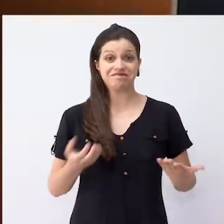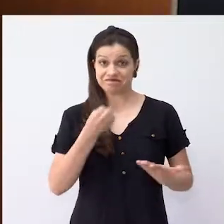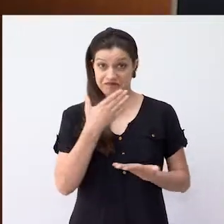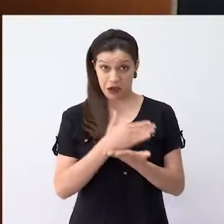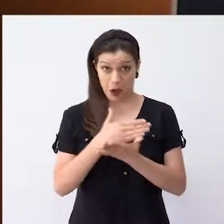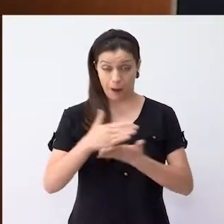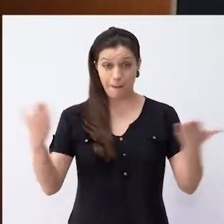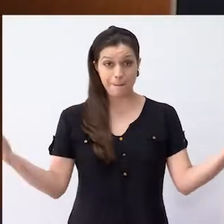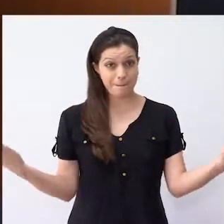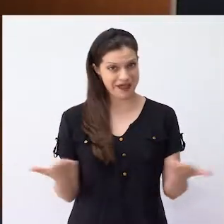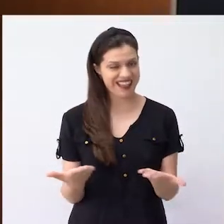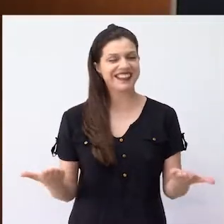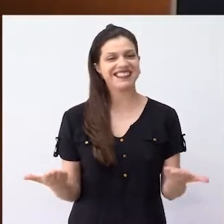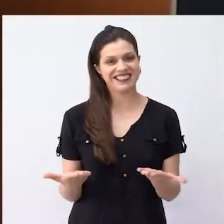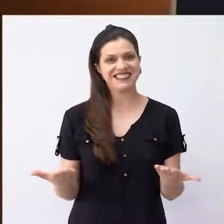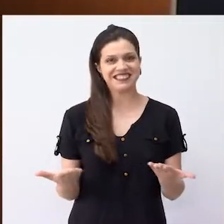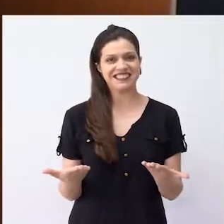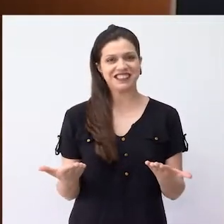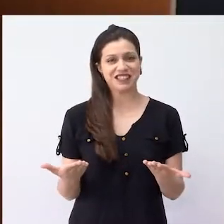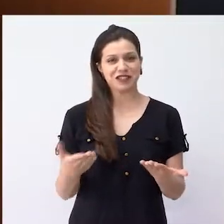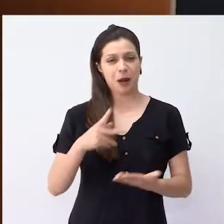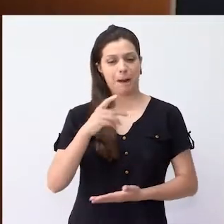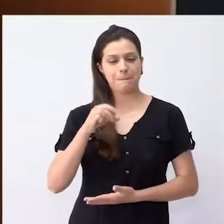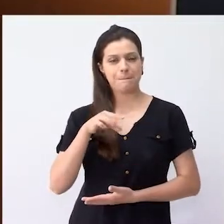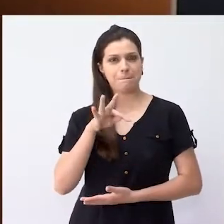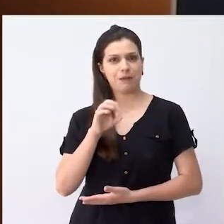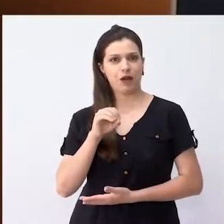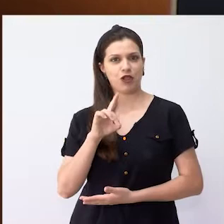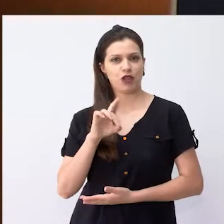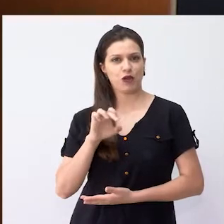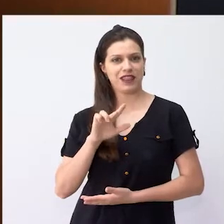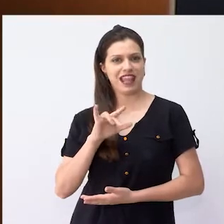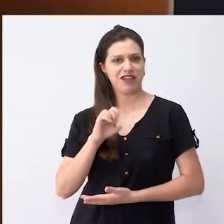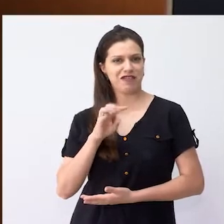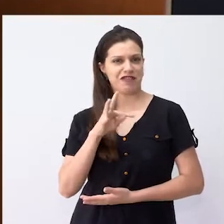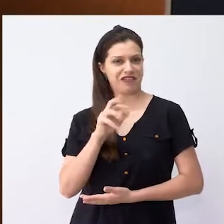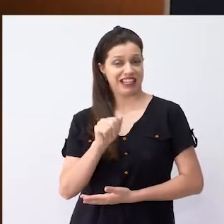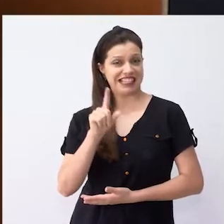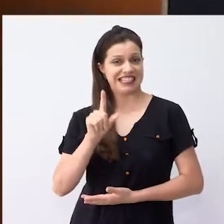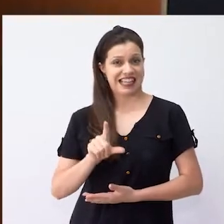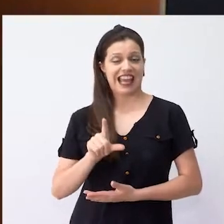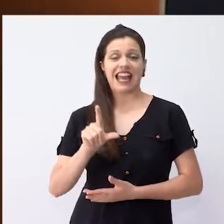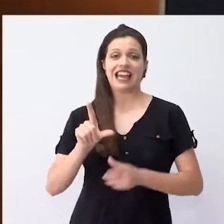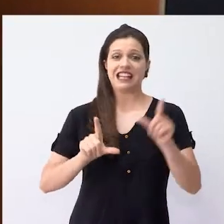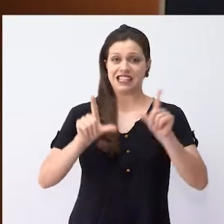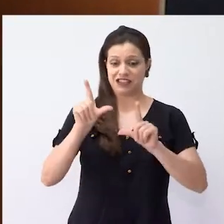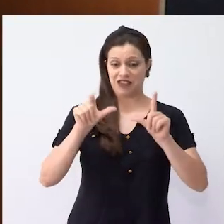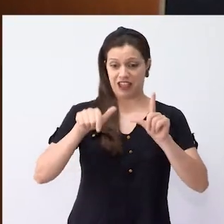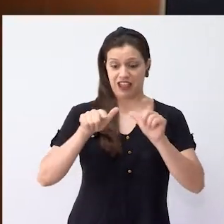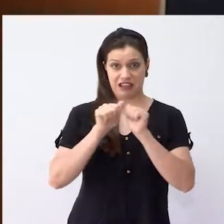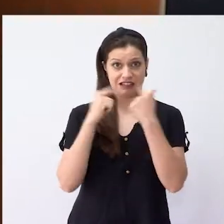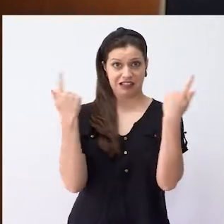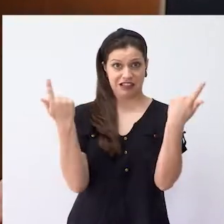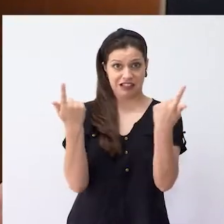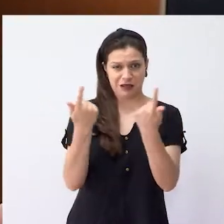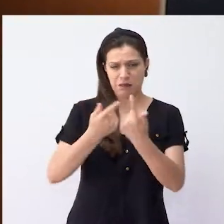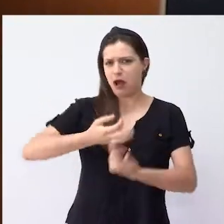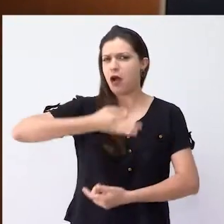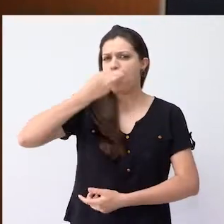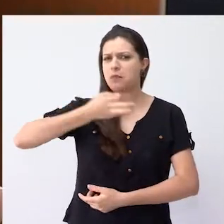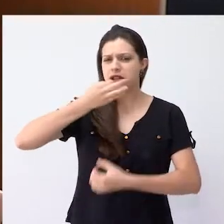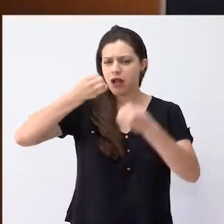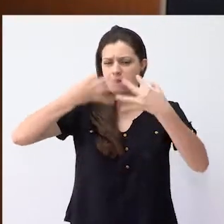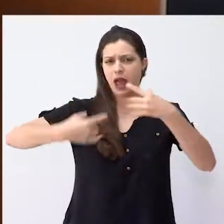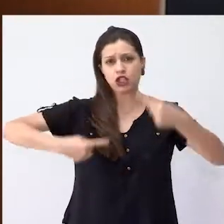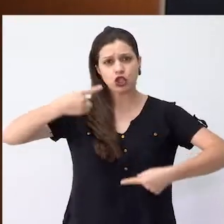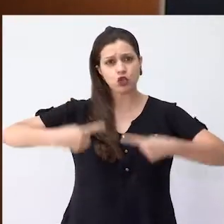bem, começa a partir de agora, em definitivo, o Ponto de Vista, o nosso programa aqui na TV Assembleia dedicado a discutir o cruzamento entre o direito